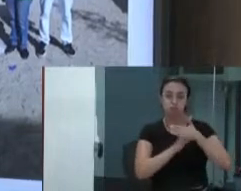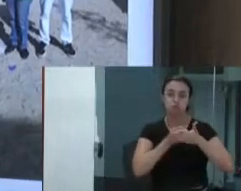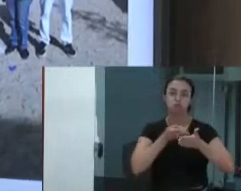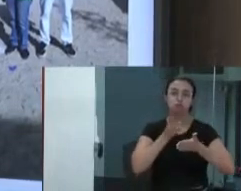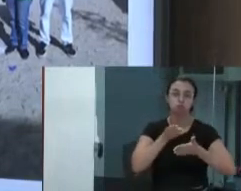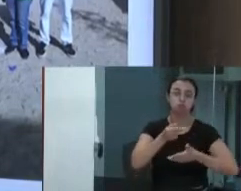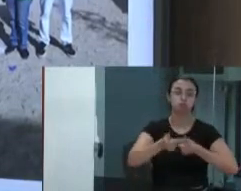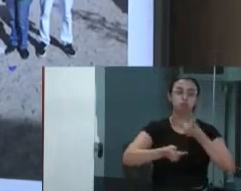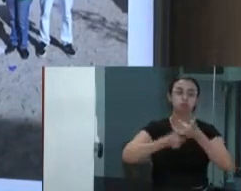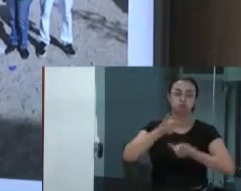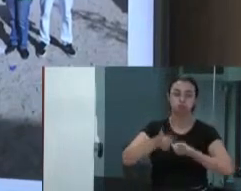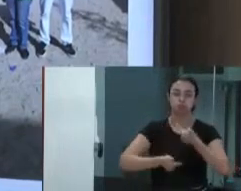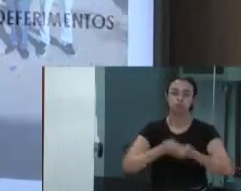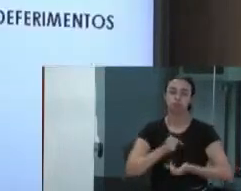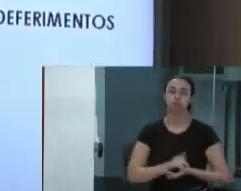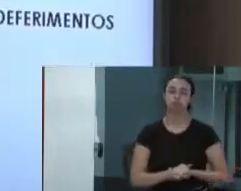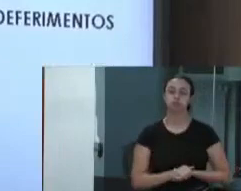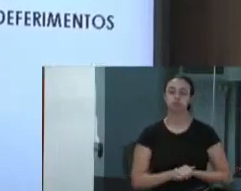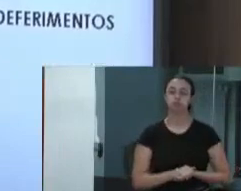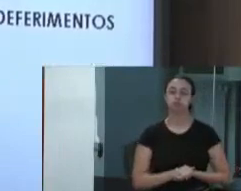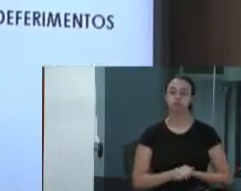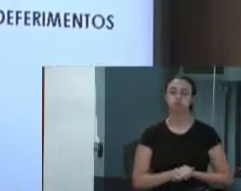andamento nessa regularização.